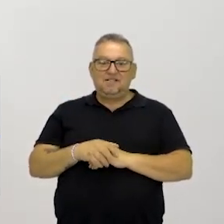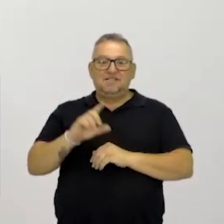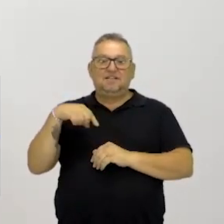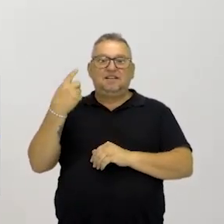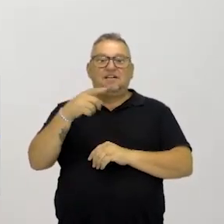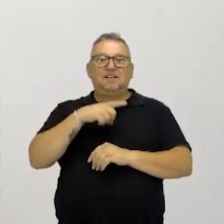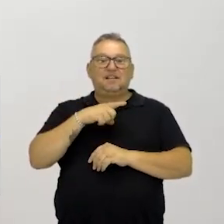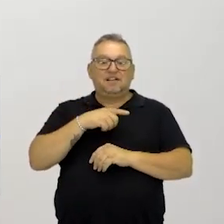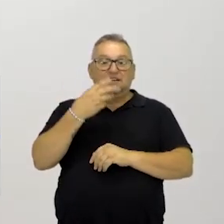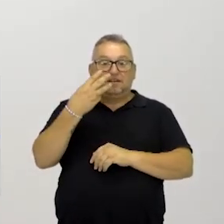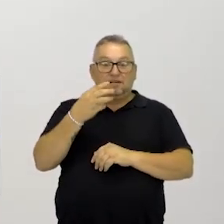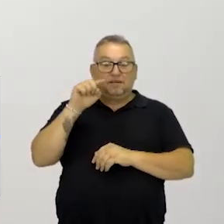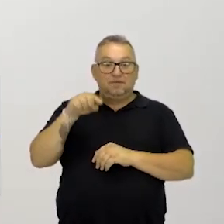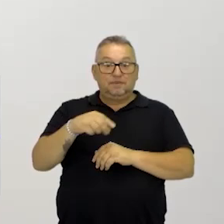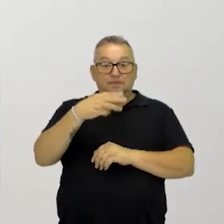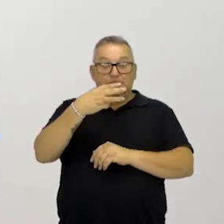aí